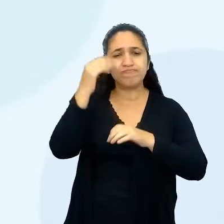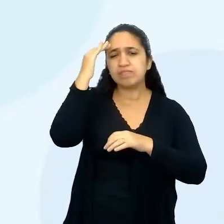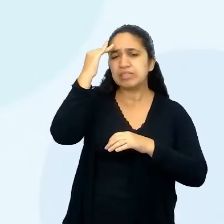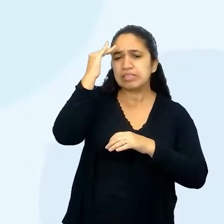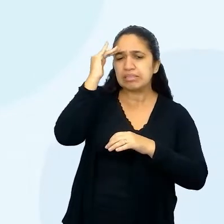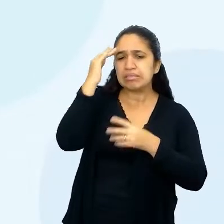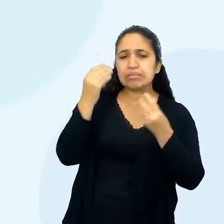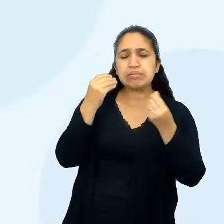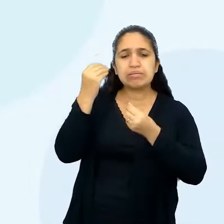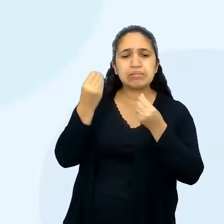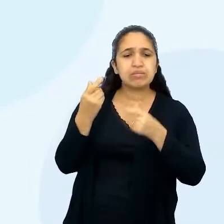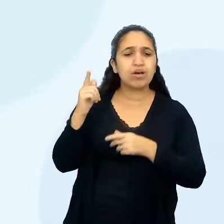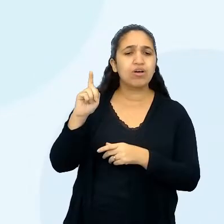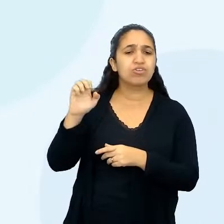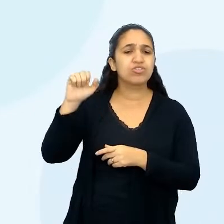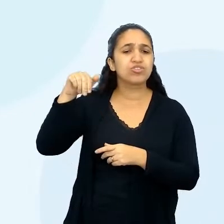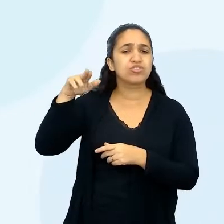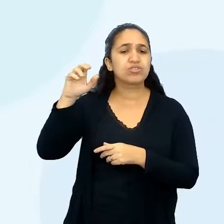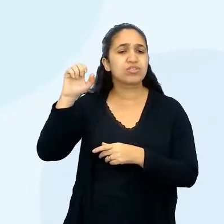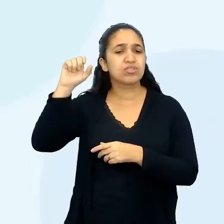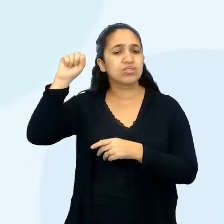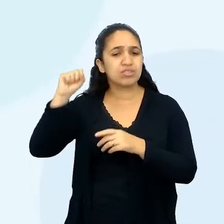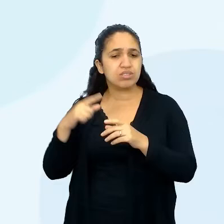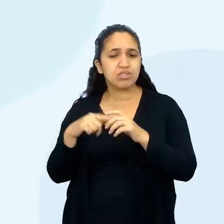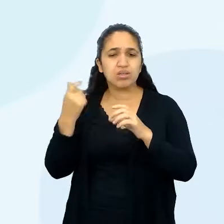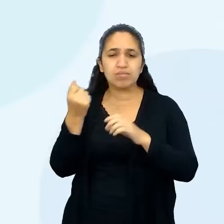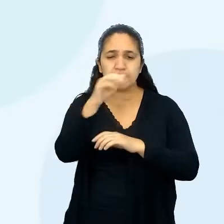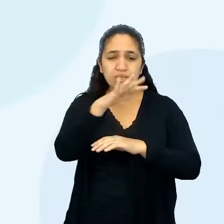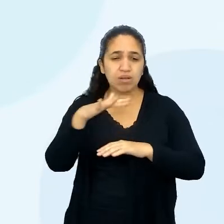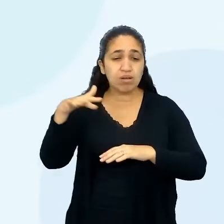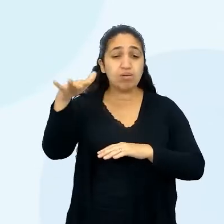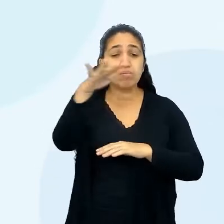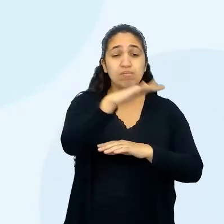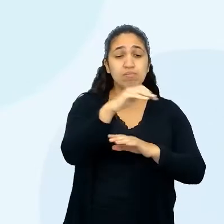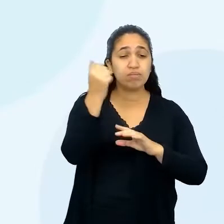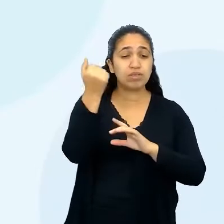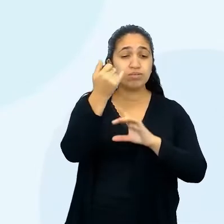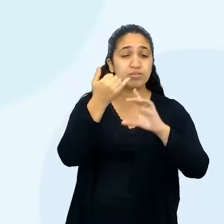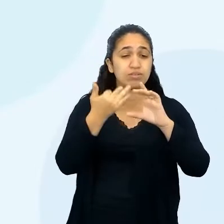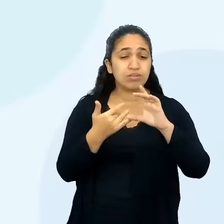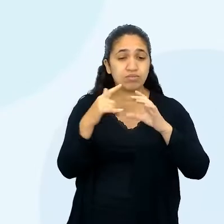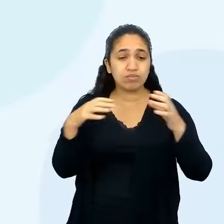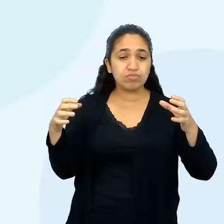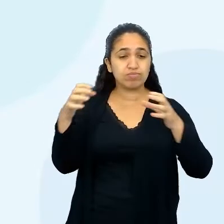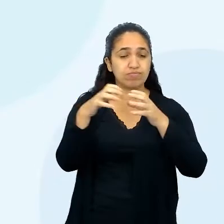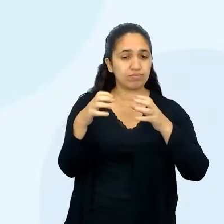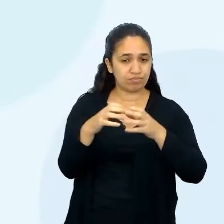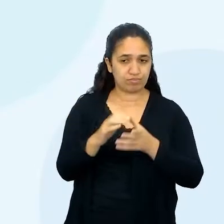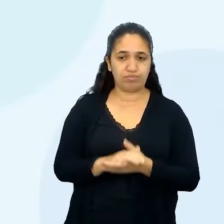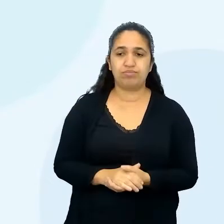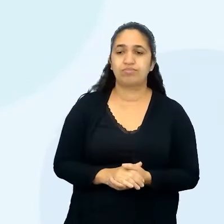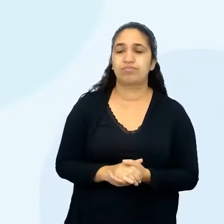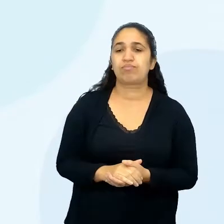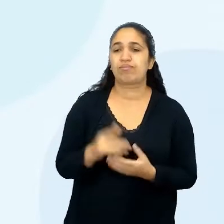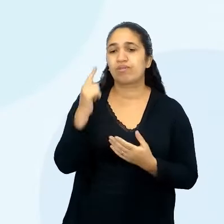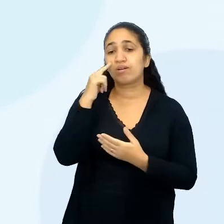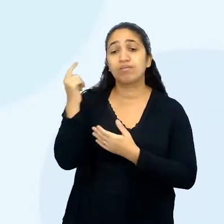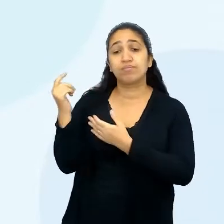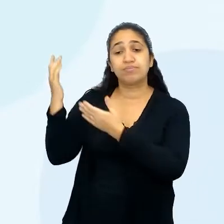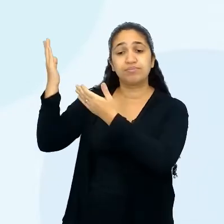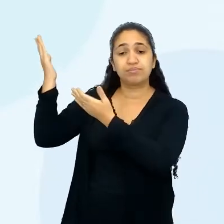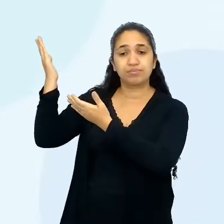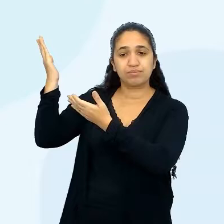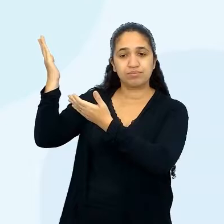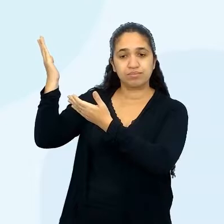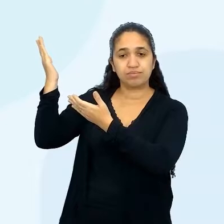sua gênese e estudando a descrição da paisagem que ele ocupa no ecossistema. E a gente observa aí na imagem, né,